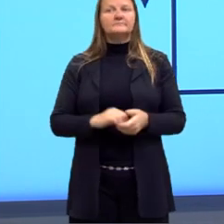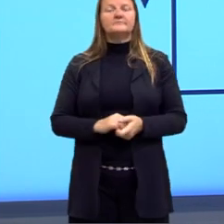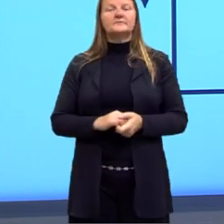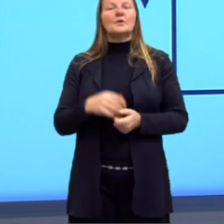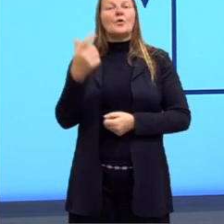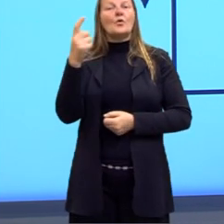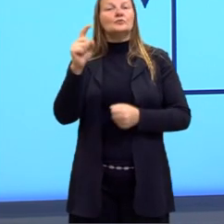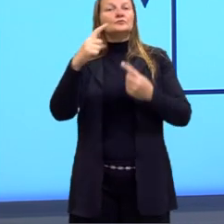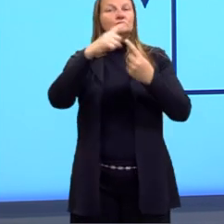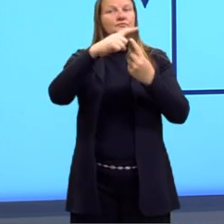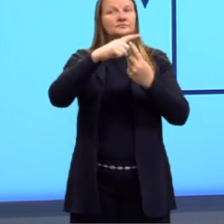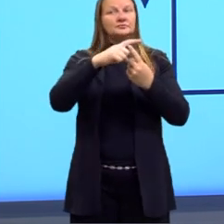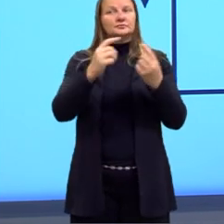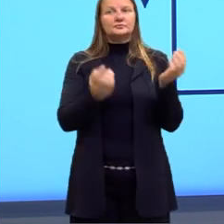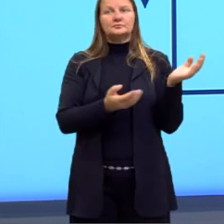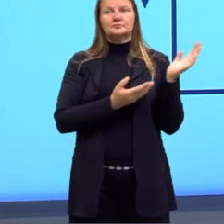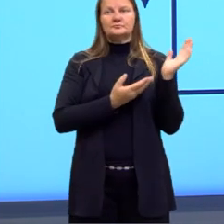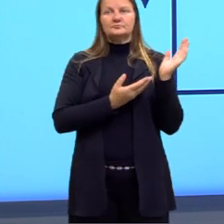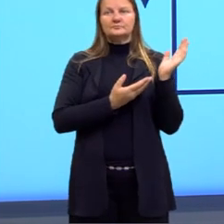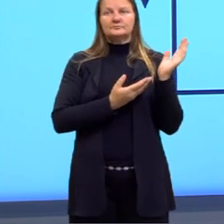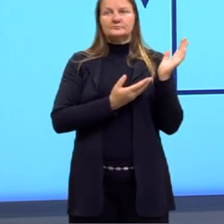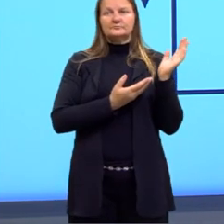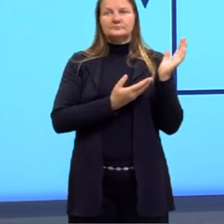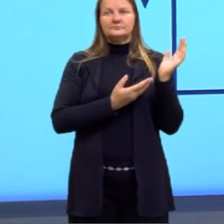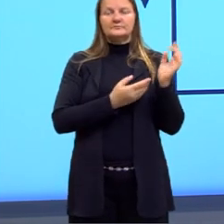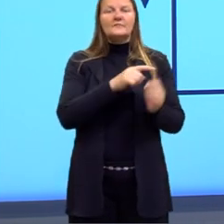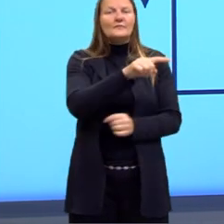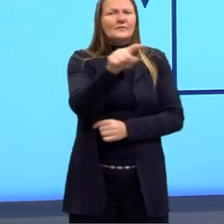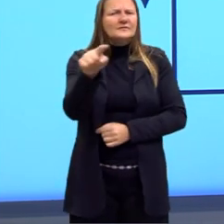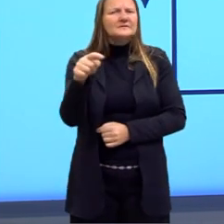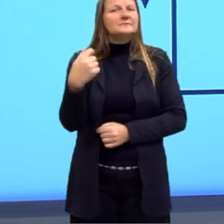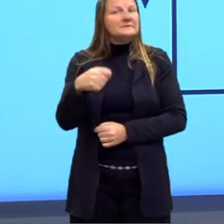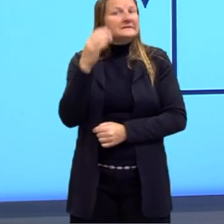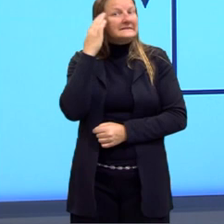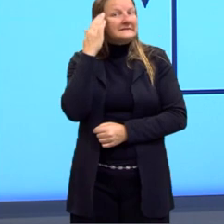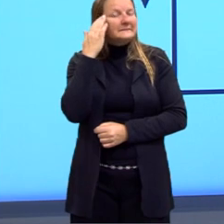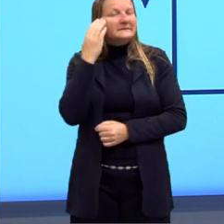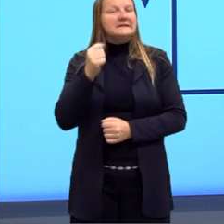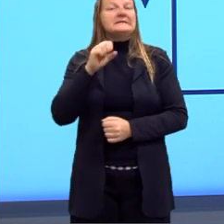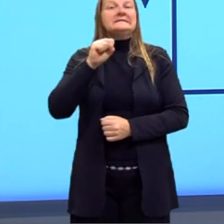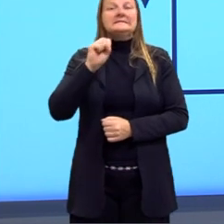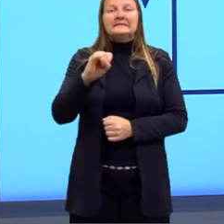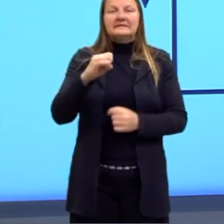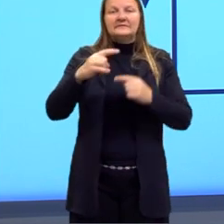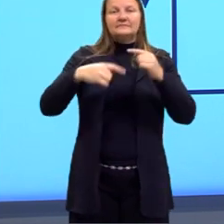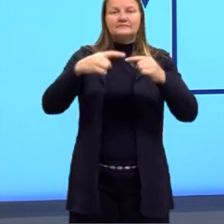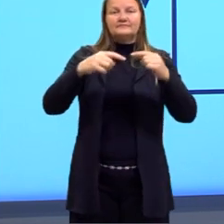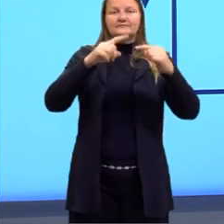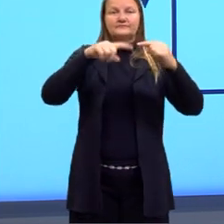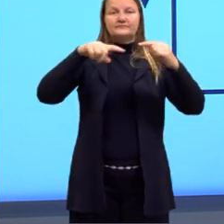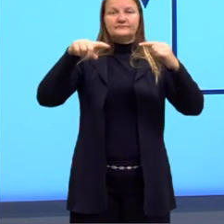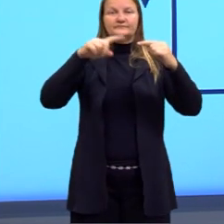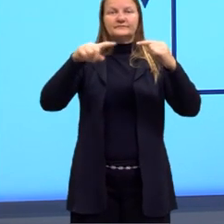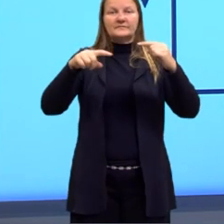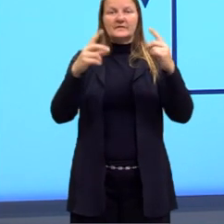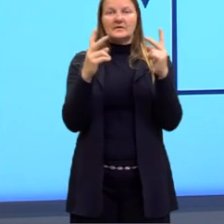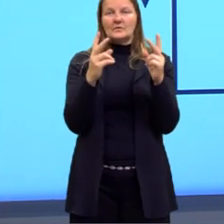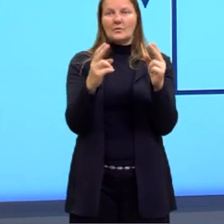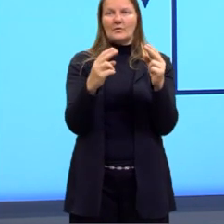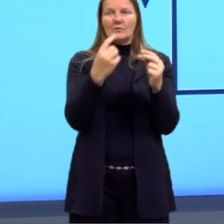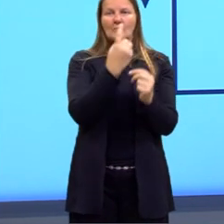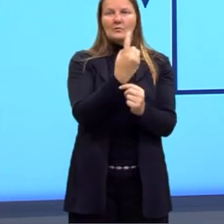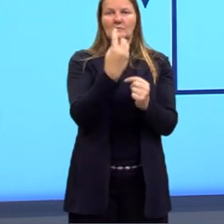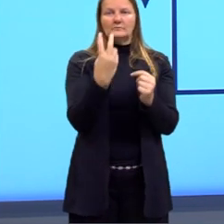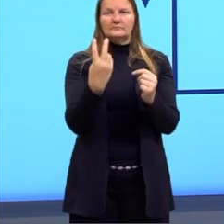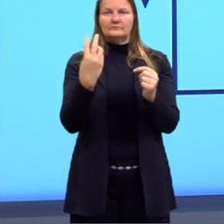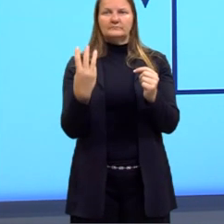outro caso também que é importante você saber hein é que se as resistências forem iguais tá se as